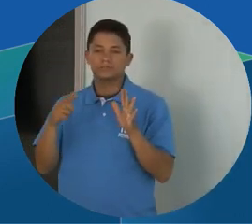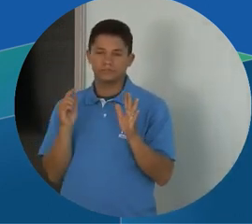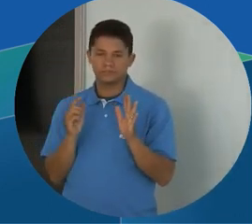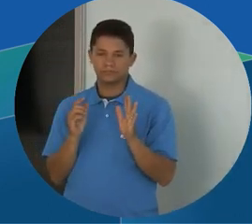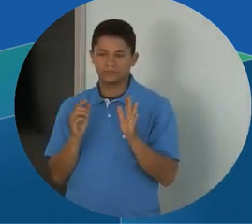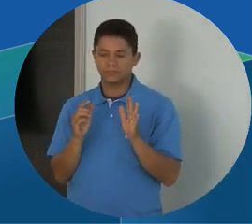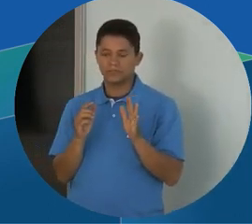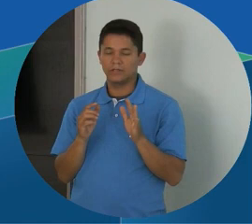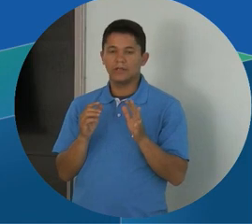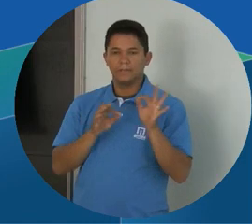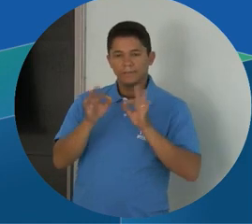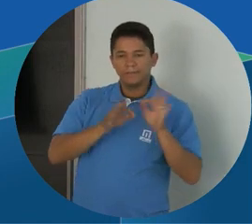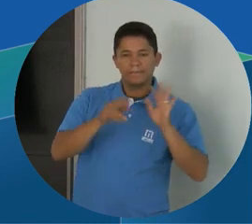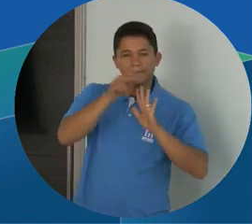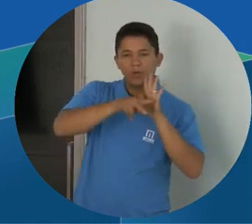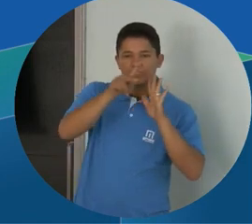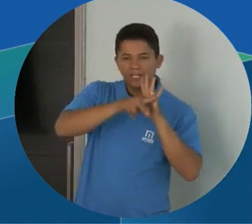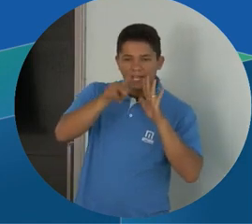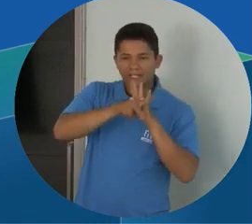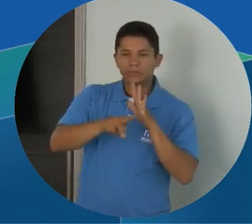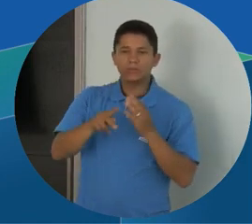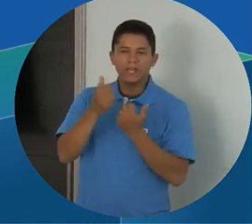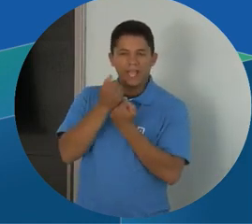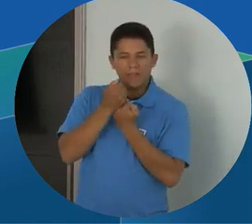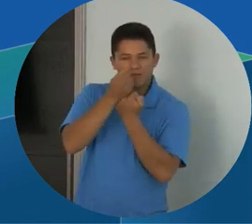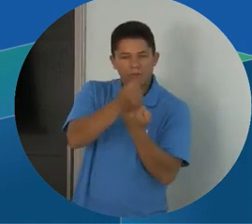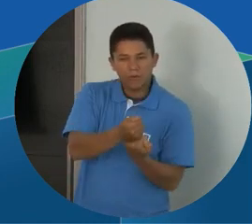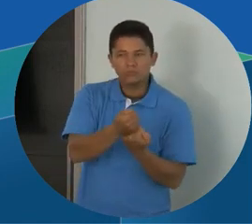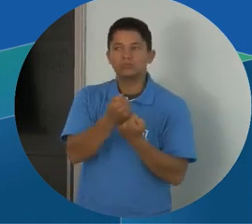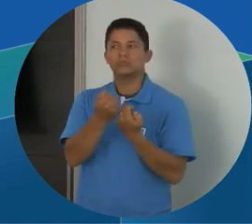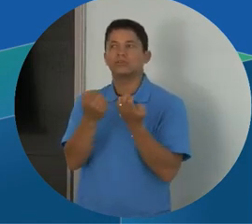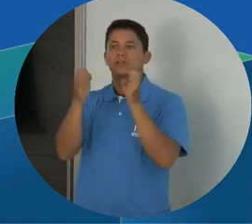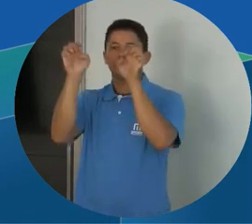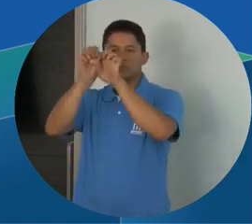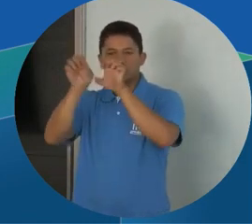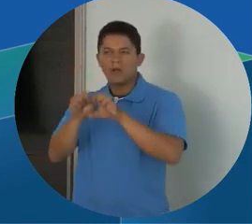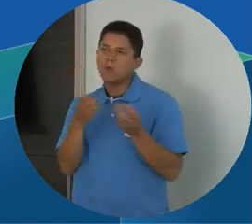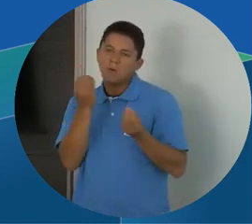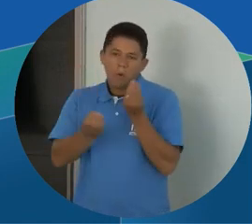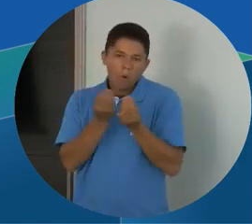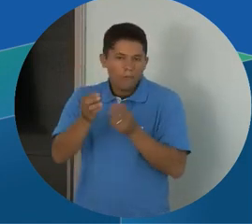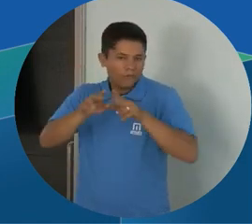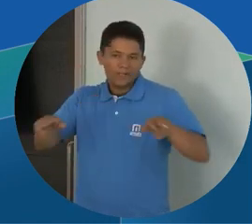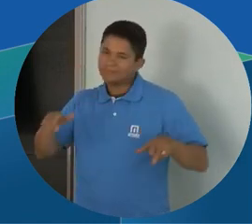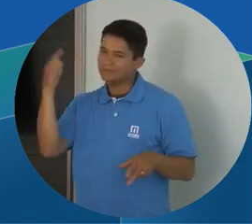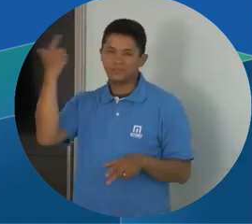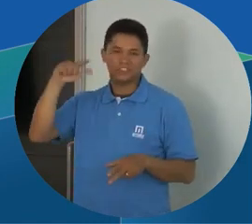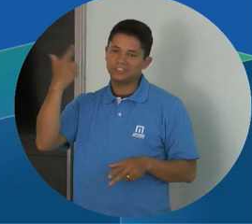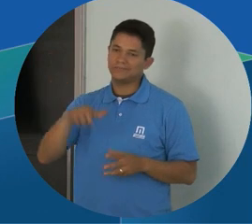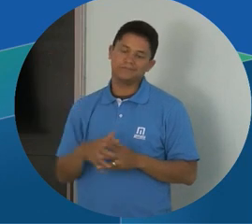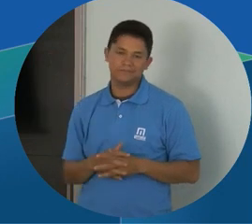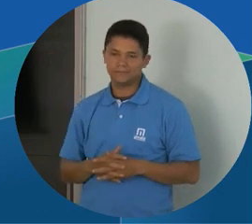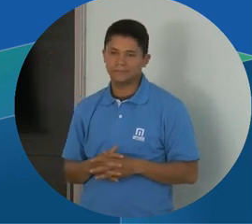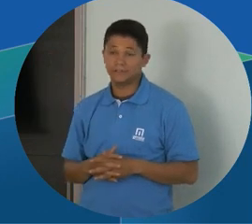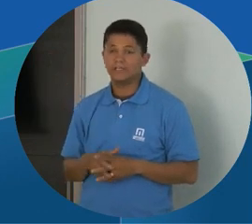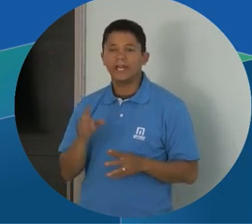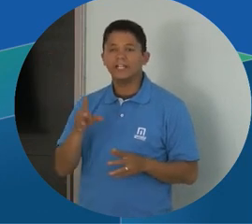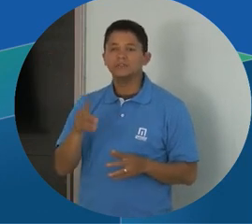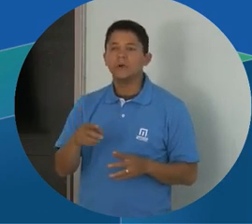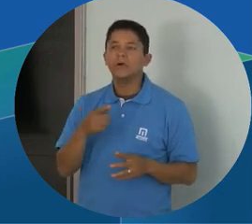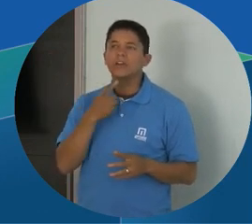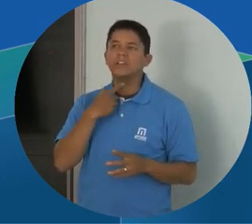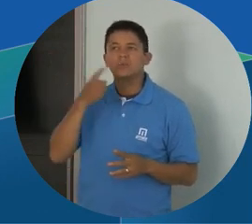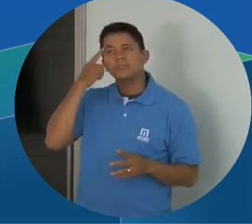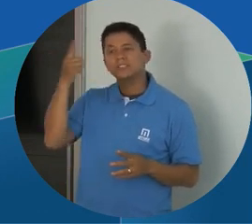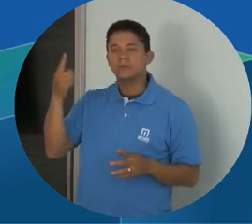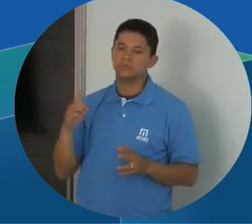de reforço, estudar tipos de reforço estrutural, como reforçar uma estrutura, isso não era feito antes, era feito por intuição. E